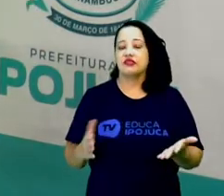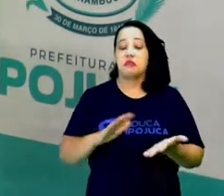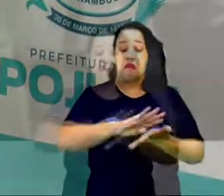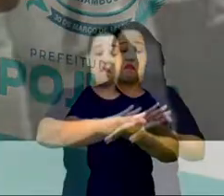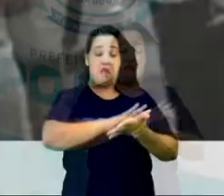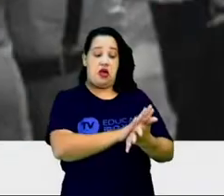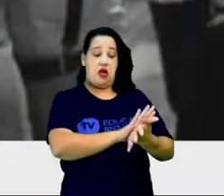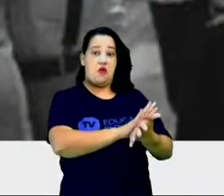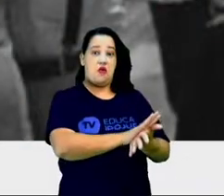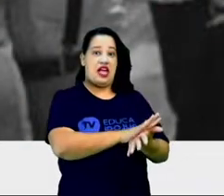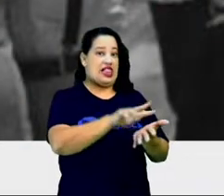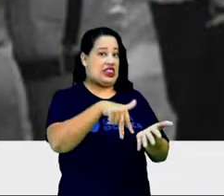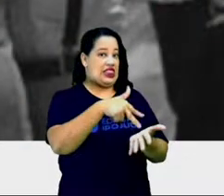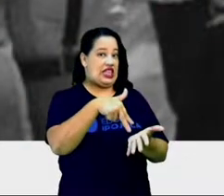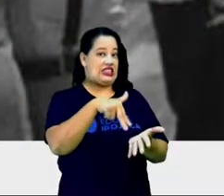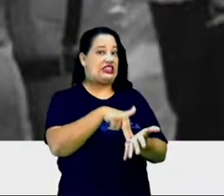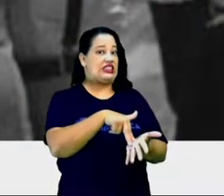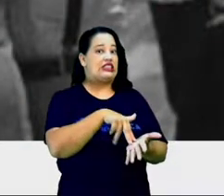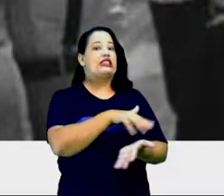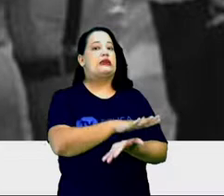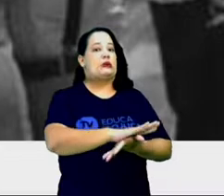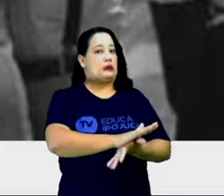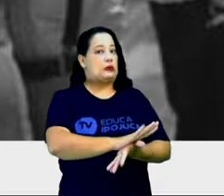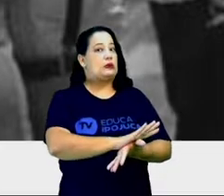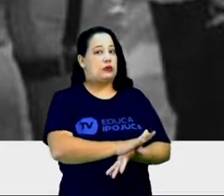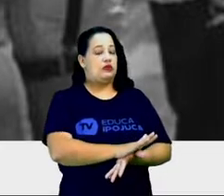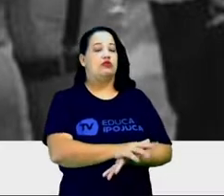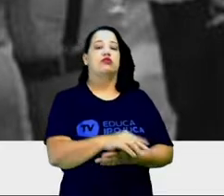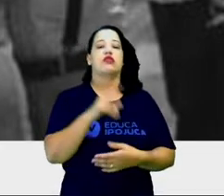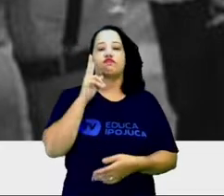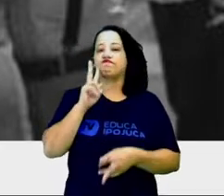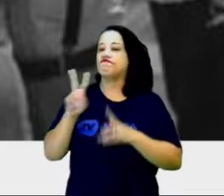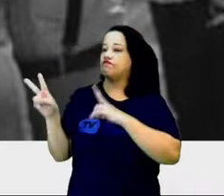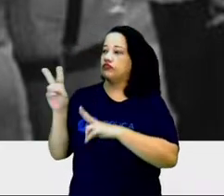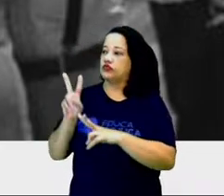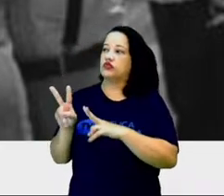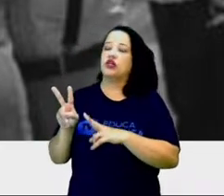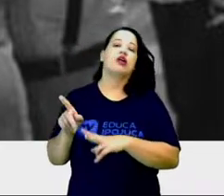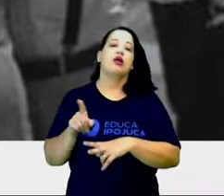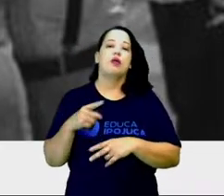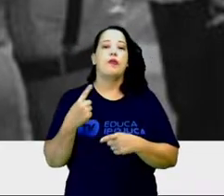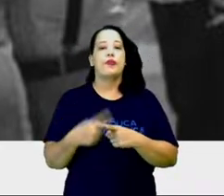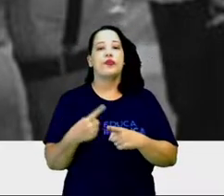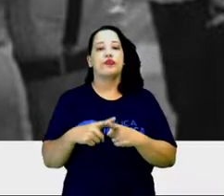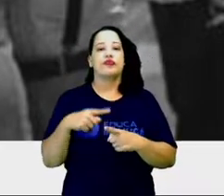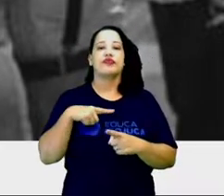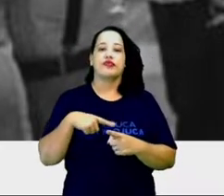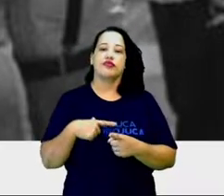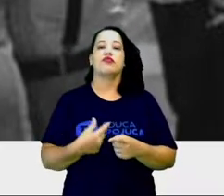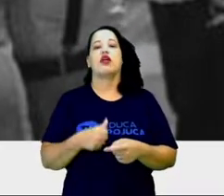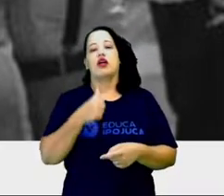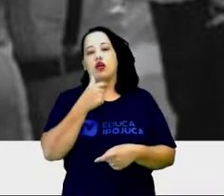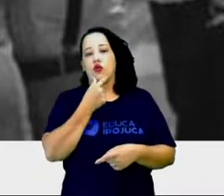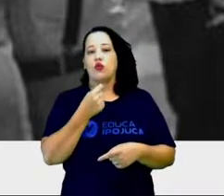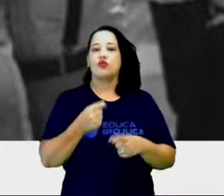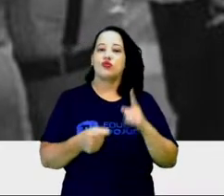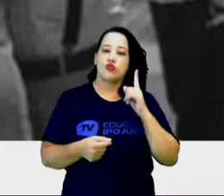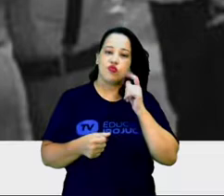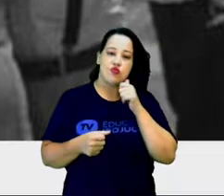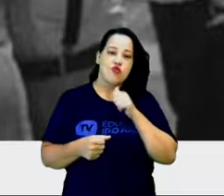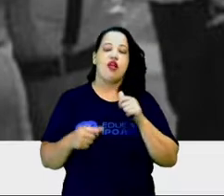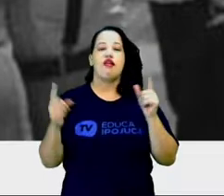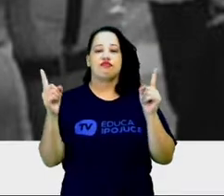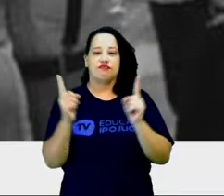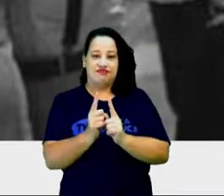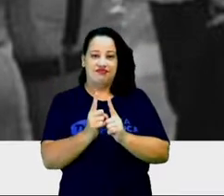Preconceito na dança. Eu trago essa visualização do preconceito na dança porque eu trago um casal aqui de idosos dançando.